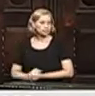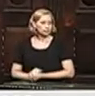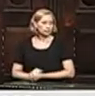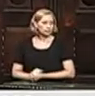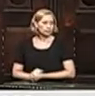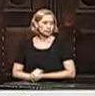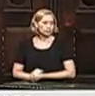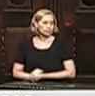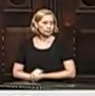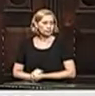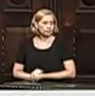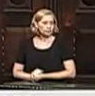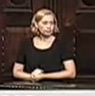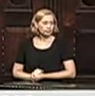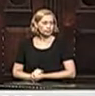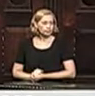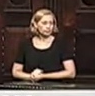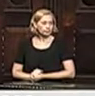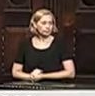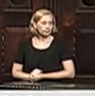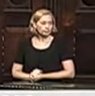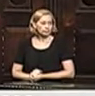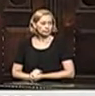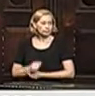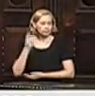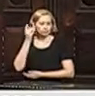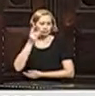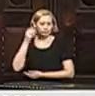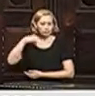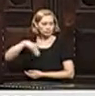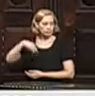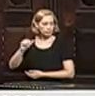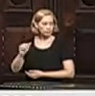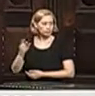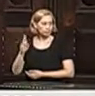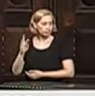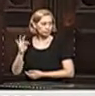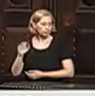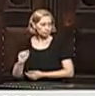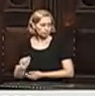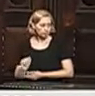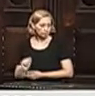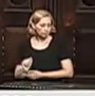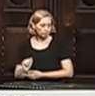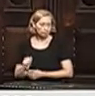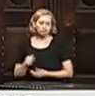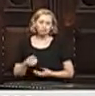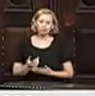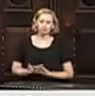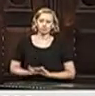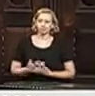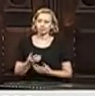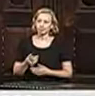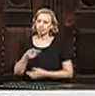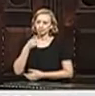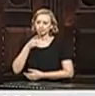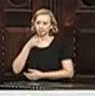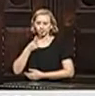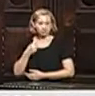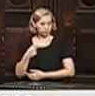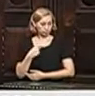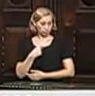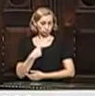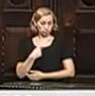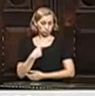Queria, deputada Marta Rocha, levar a conhecimento desse plenário que